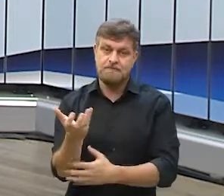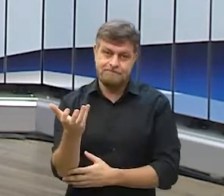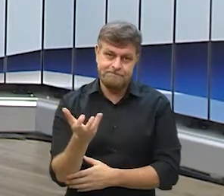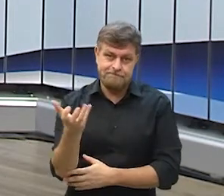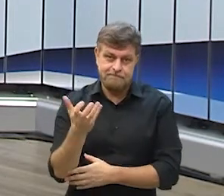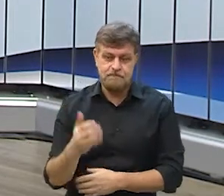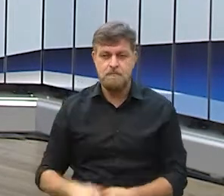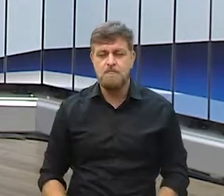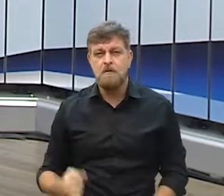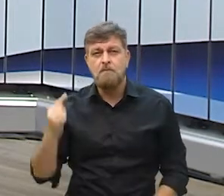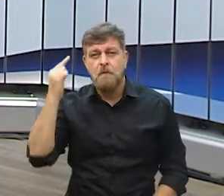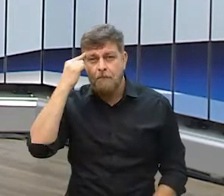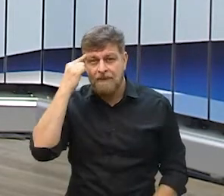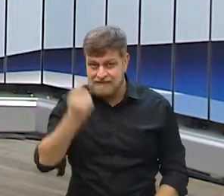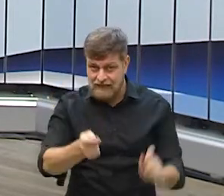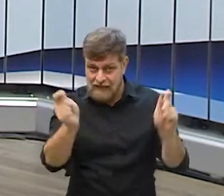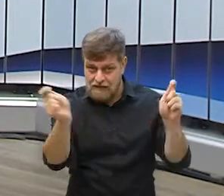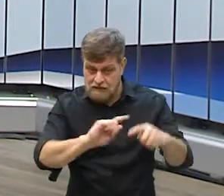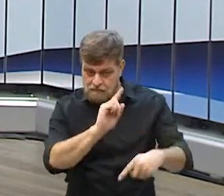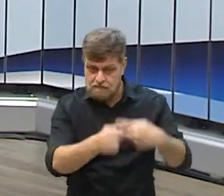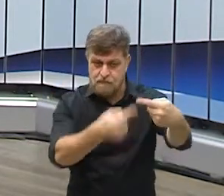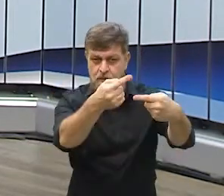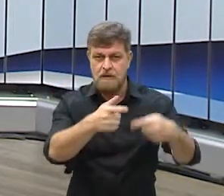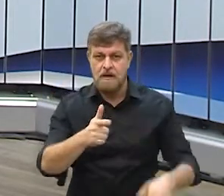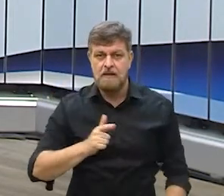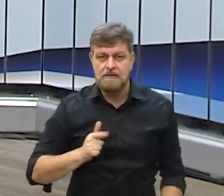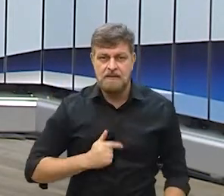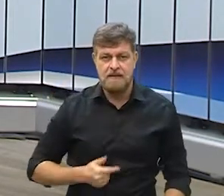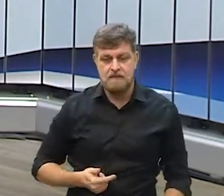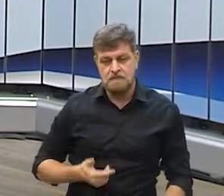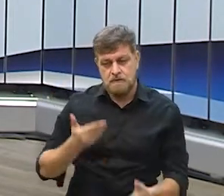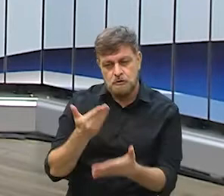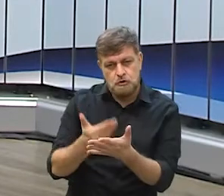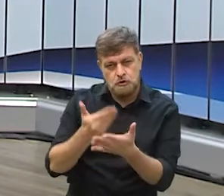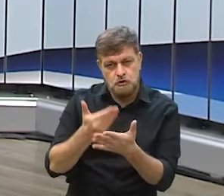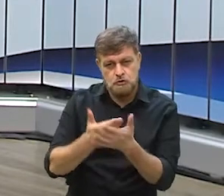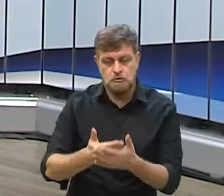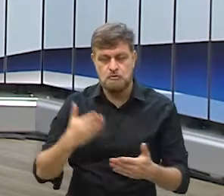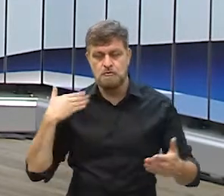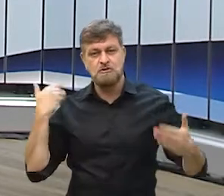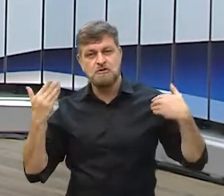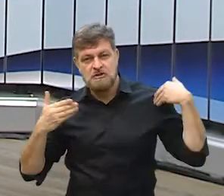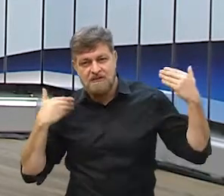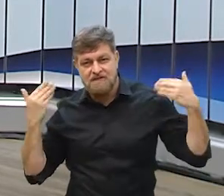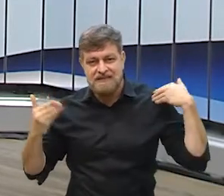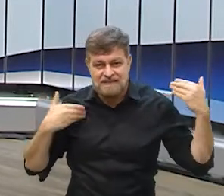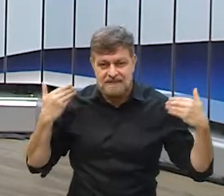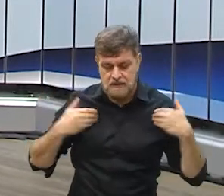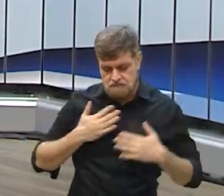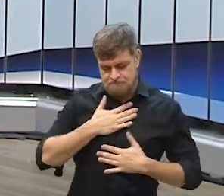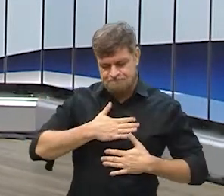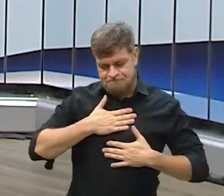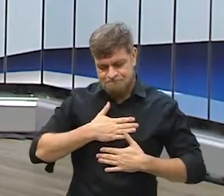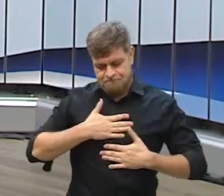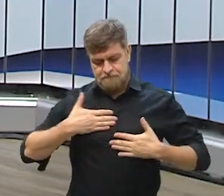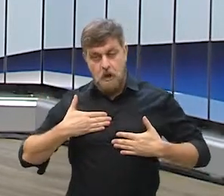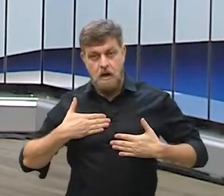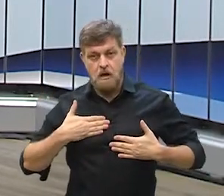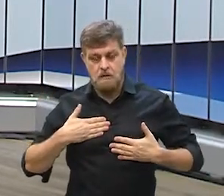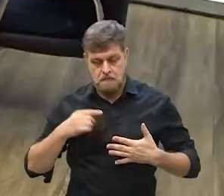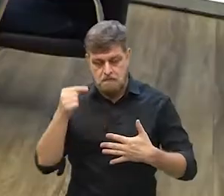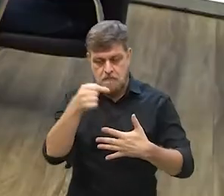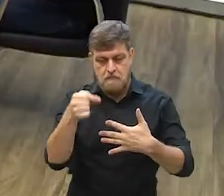essa potencialidade, sobre atividades extracurriculares, diversão, entretenimento,